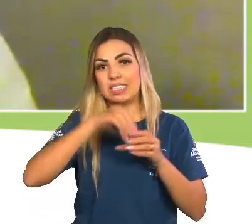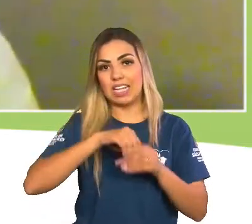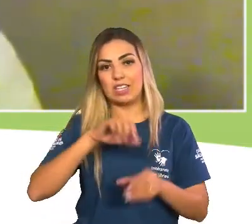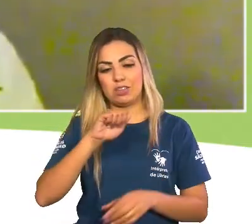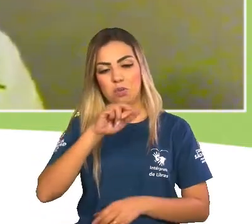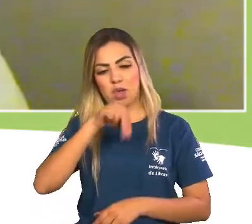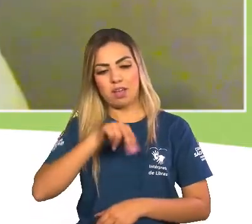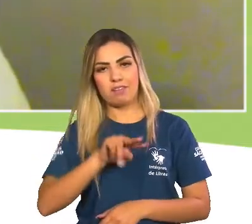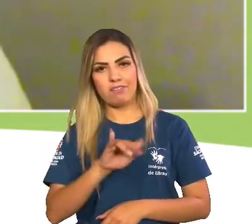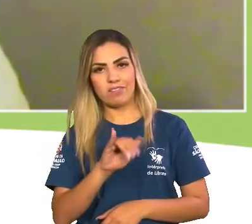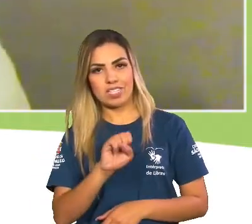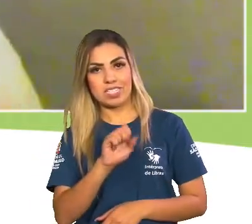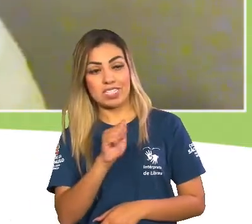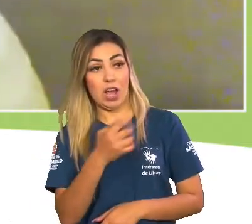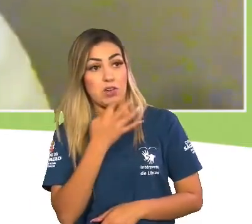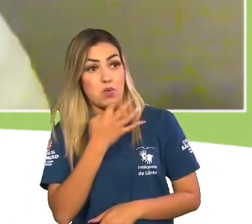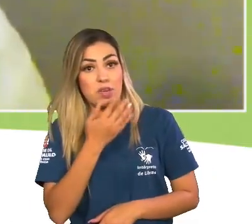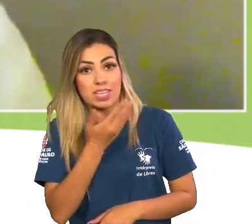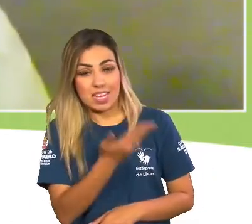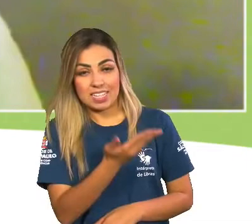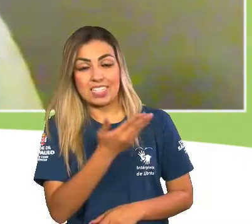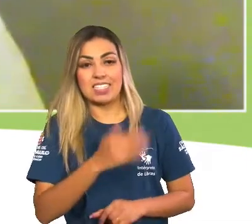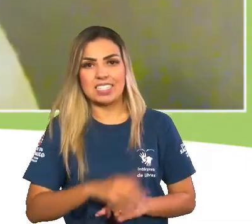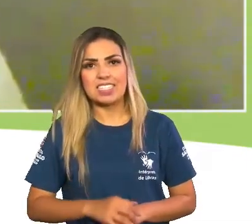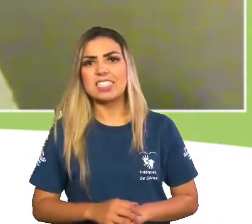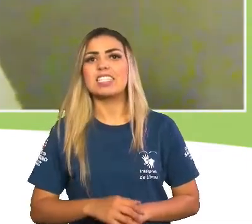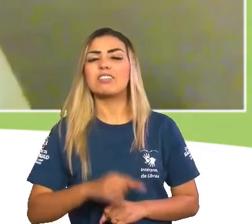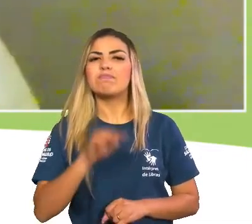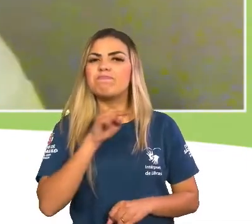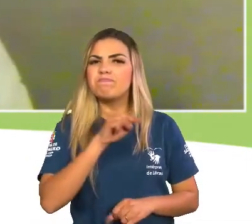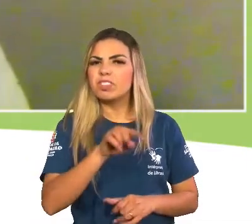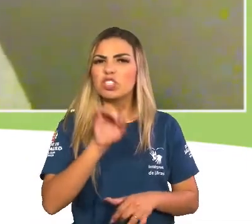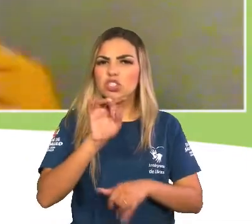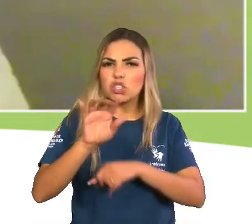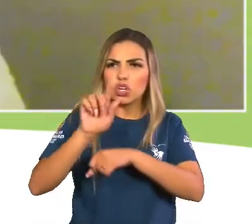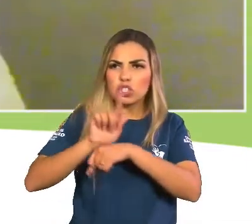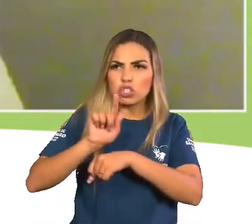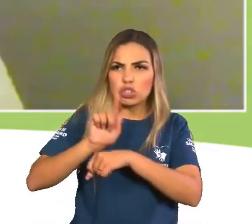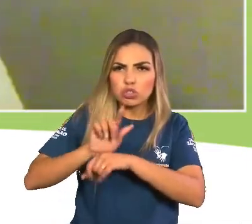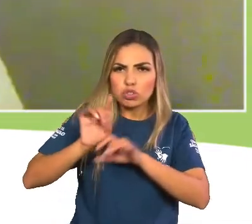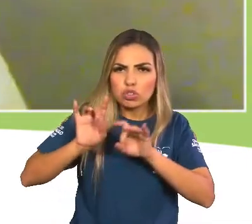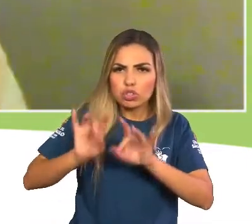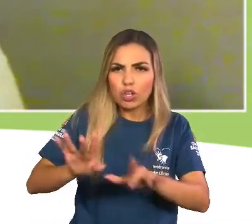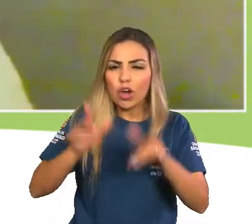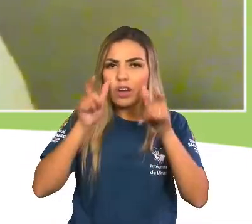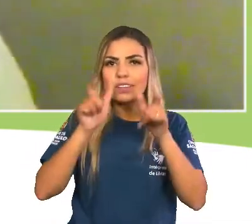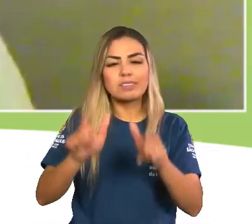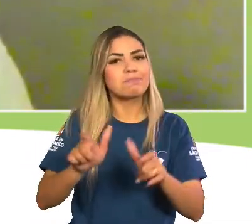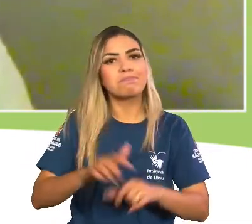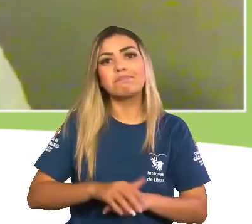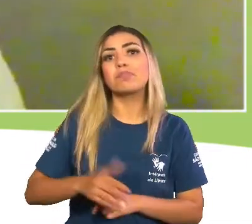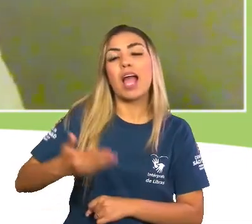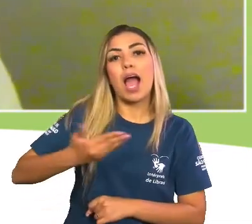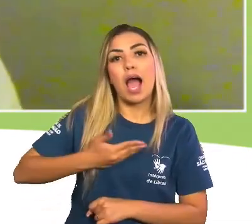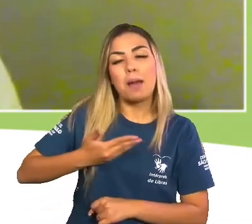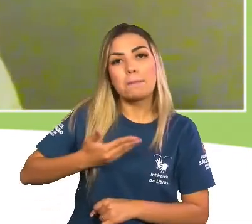o Gustavo. Se mostrava uma pessoa, não só um gestor muito interessado, mas onde a gente criou essa